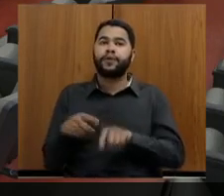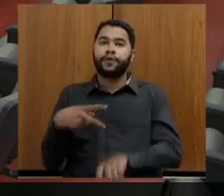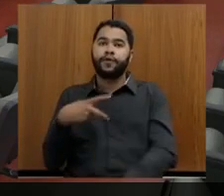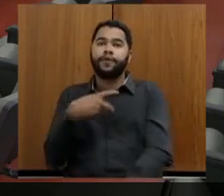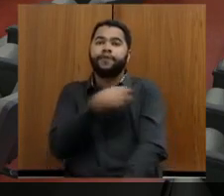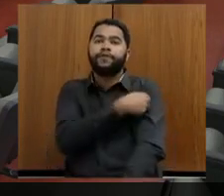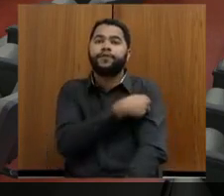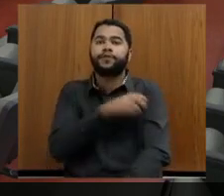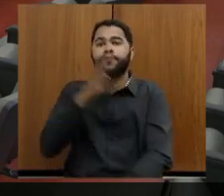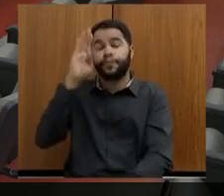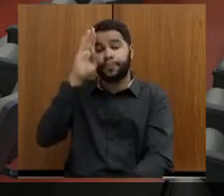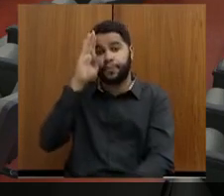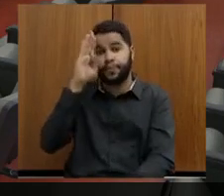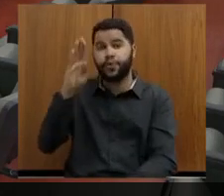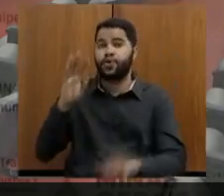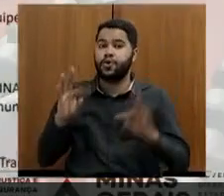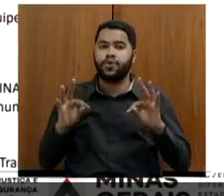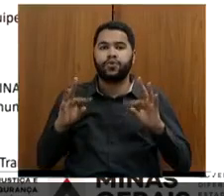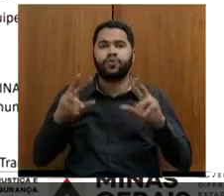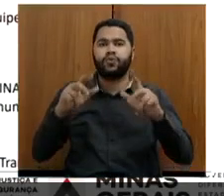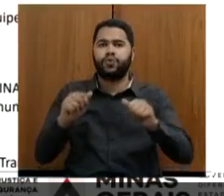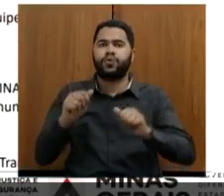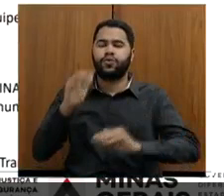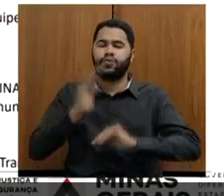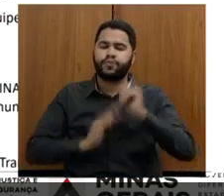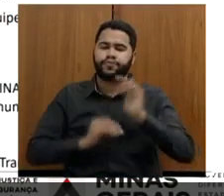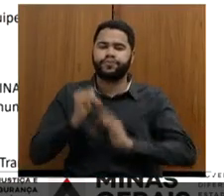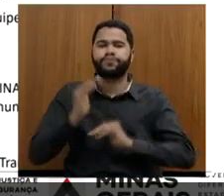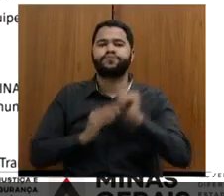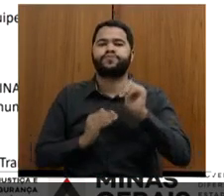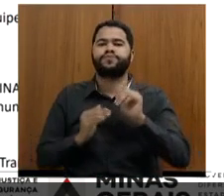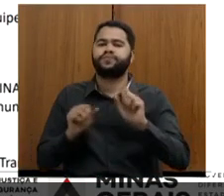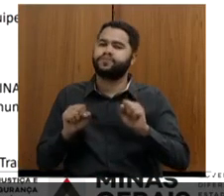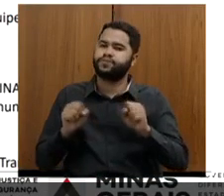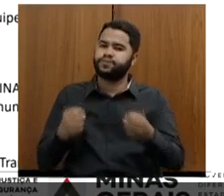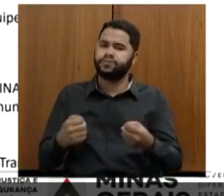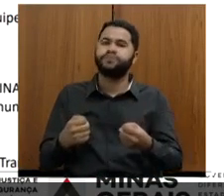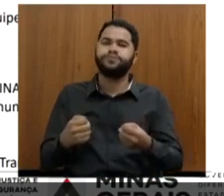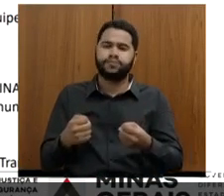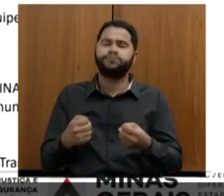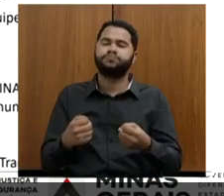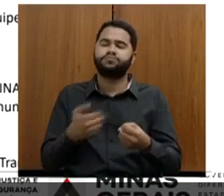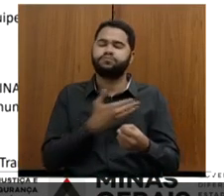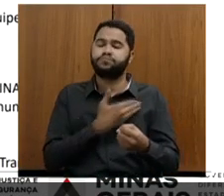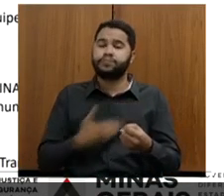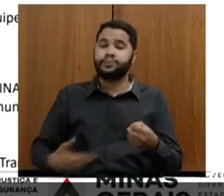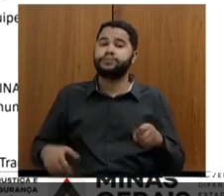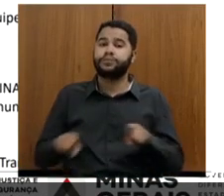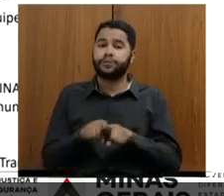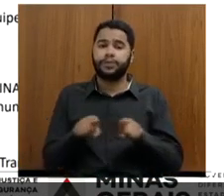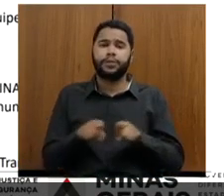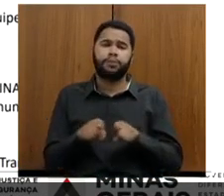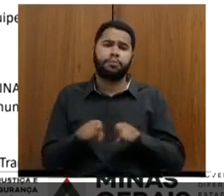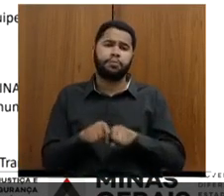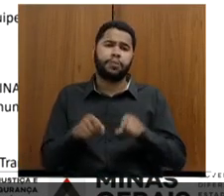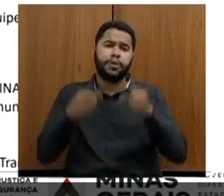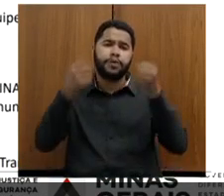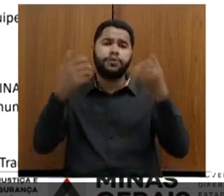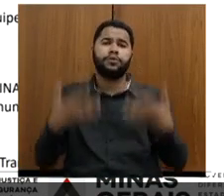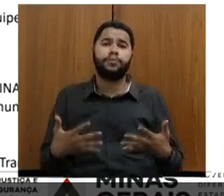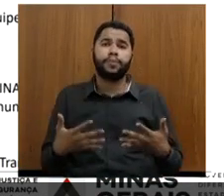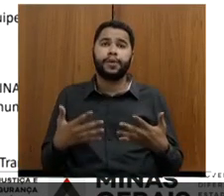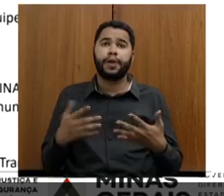vacinação priorizada para todos há mais de Segurança Pública é preciso dizer ainda que